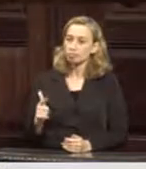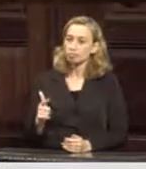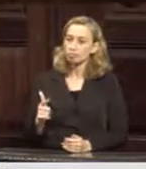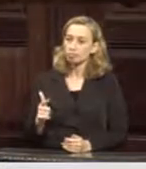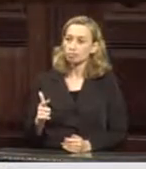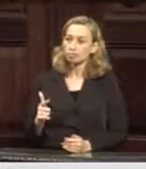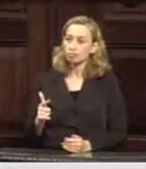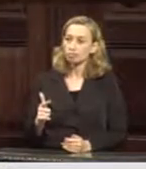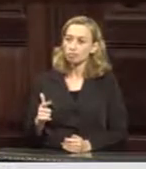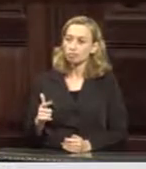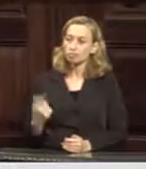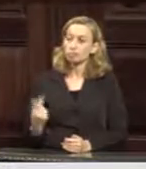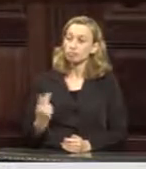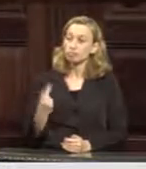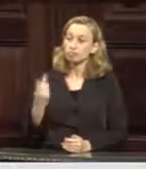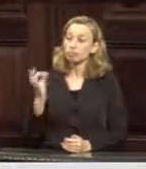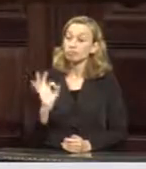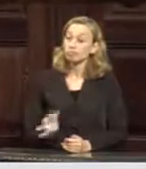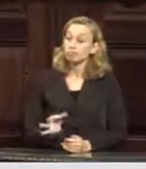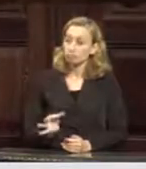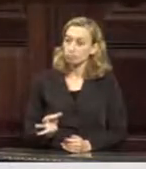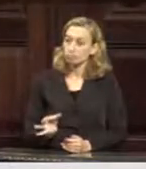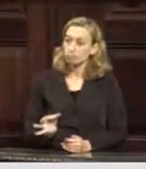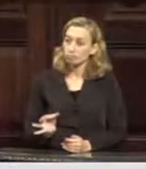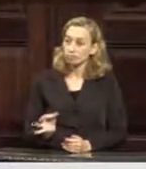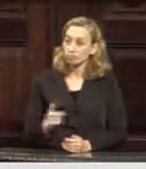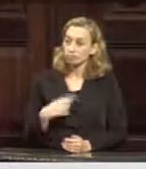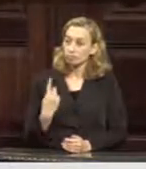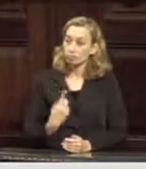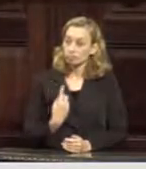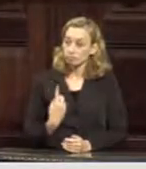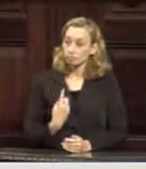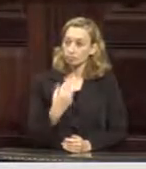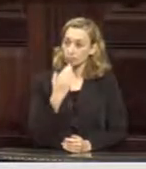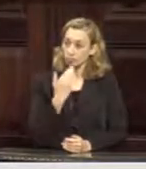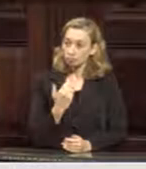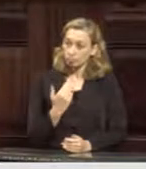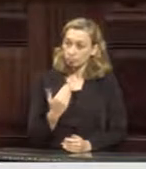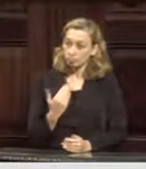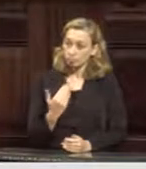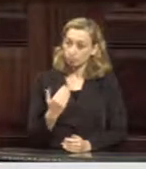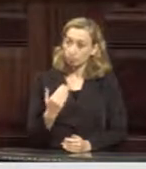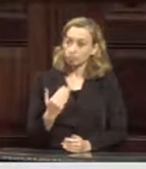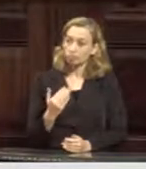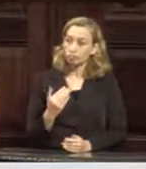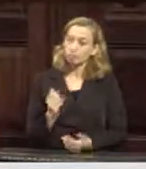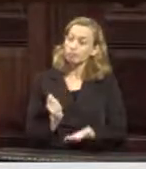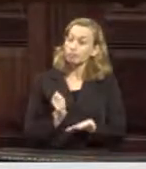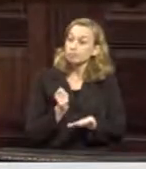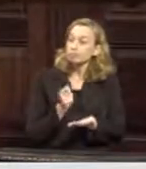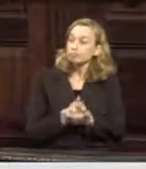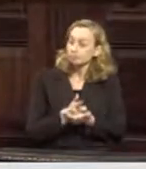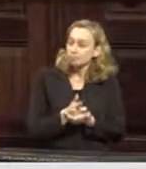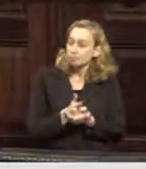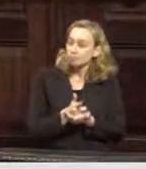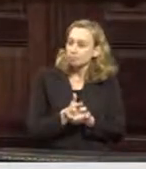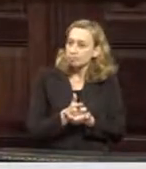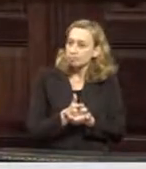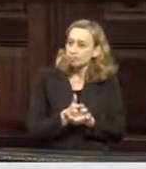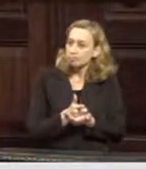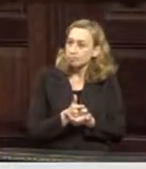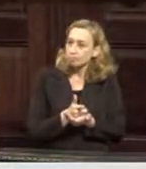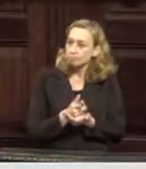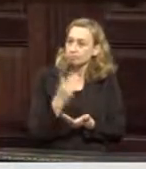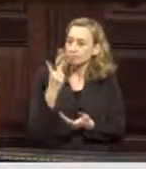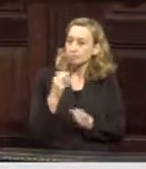de duodécimos que nós fixamos na Constituição, que ele seria pago, progrediria ao longo dos